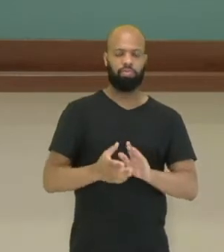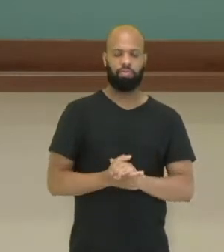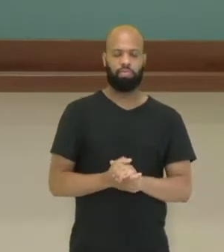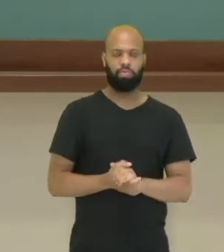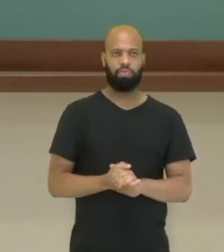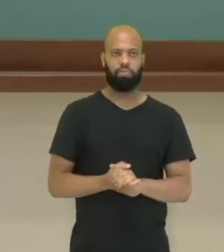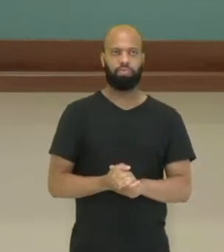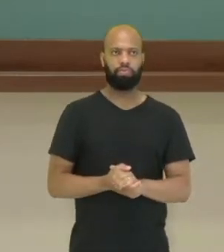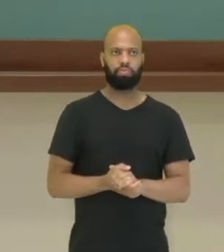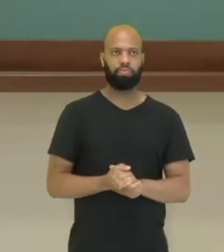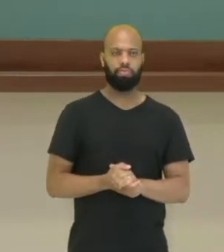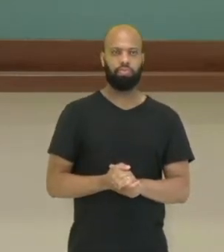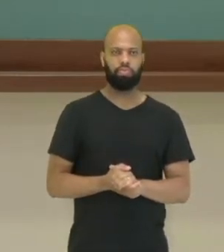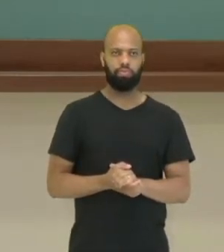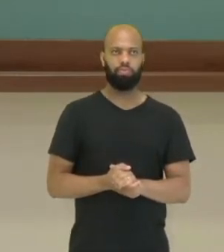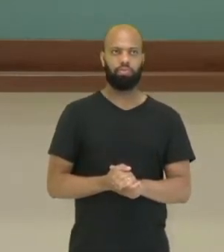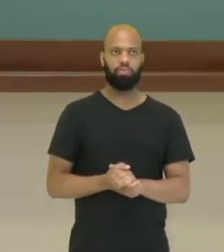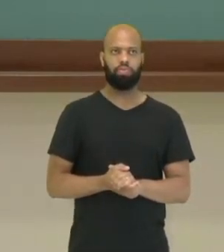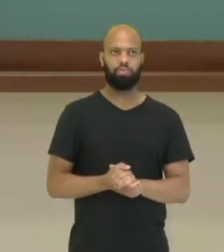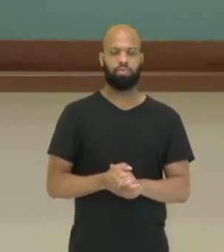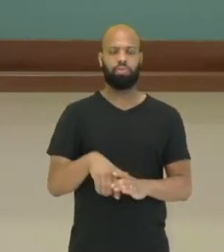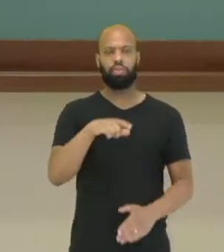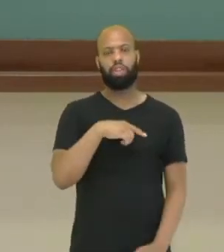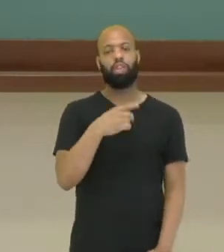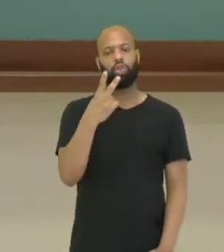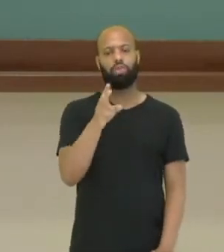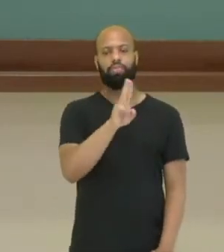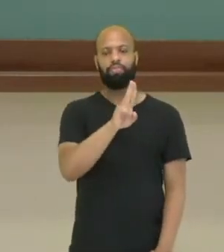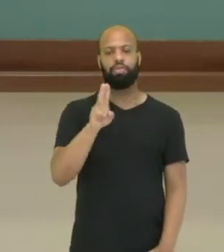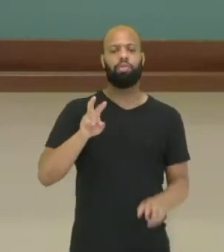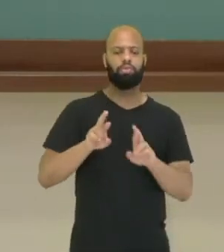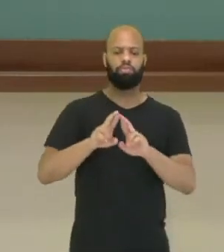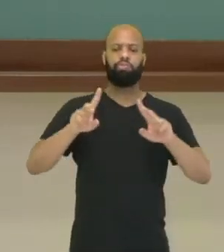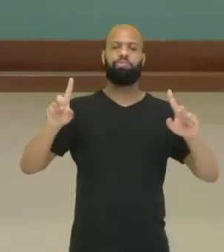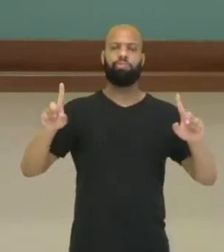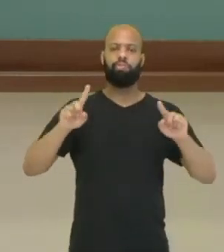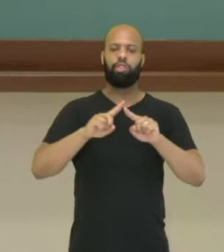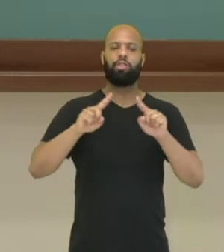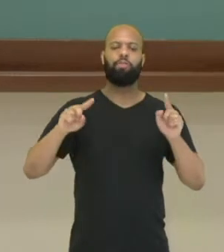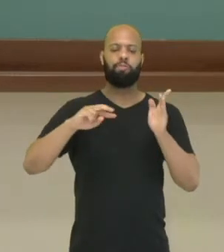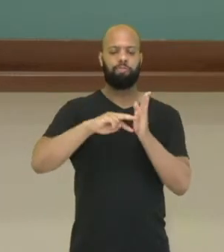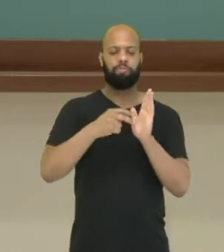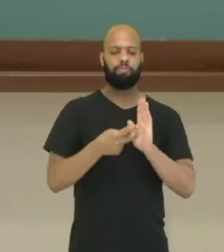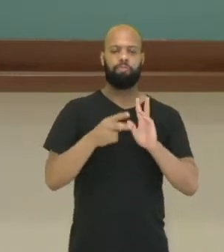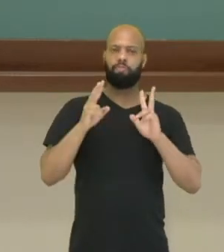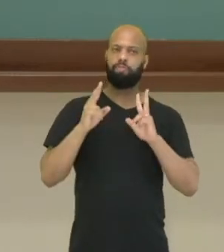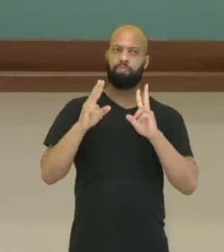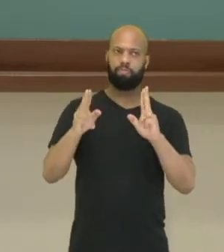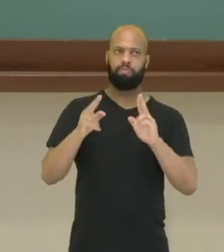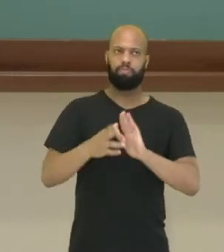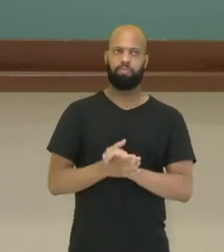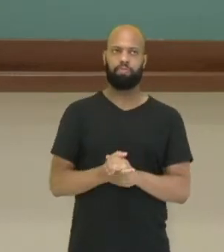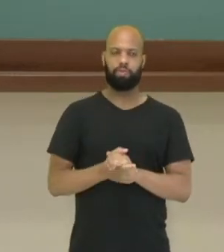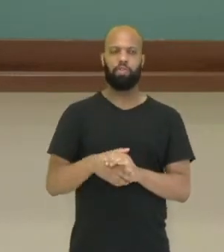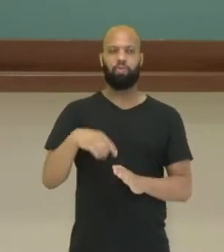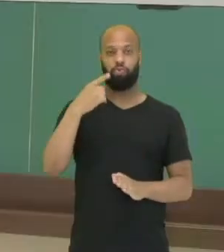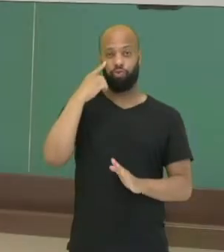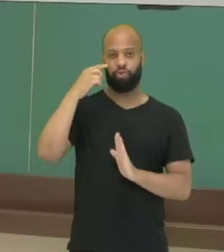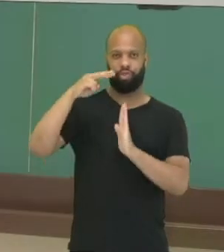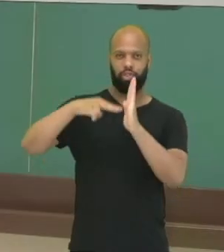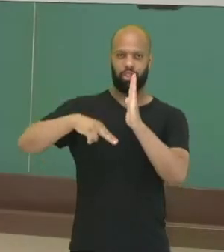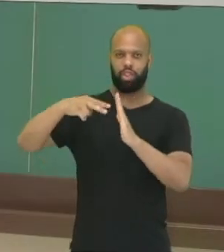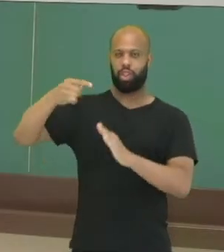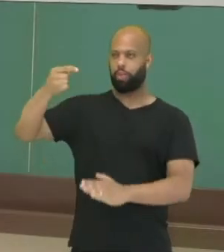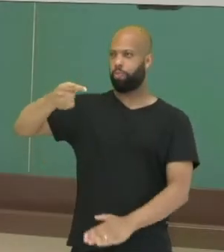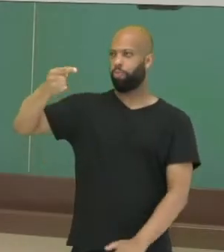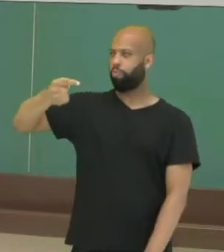da contagem. É o mesmo nome, tá, gente? Às vezes aparece escrito só como princípio multiplicativo, às vezes algum